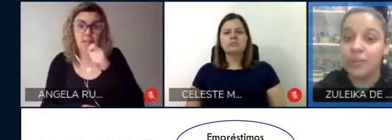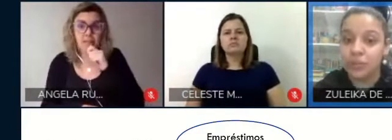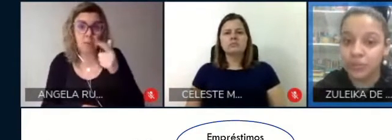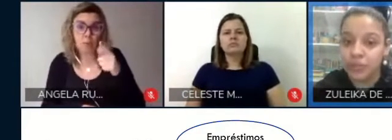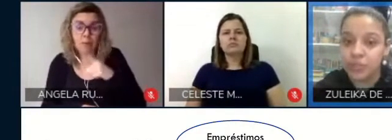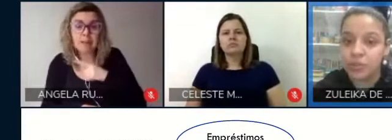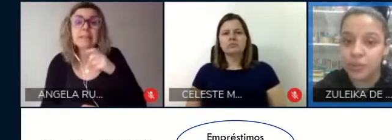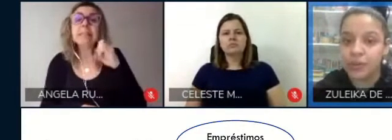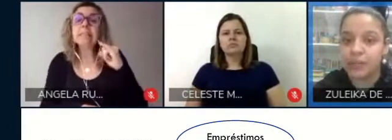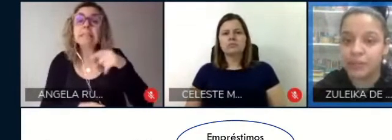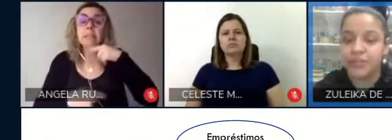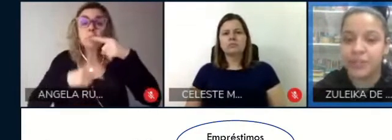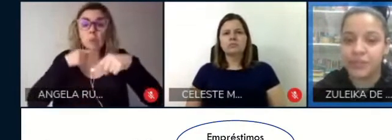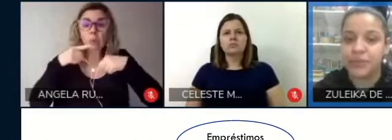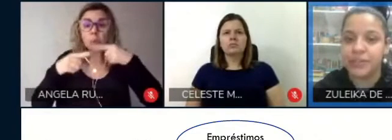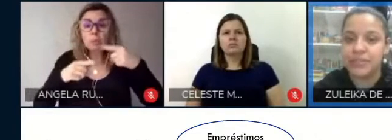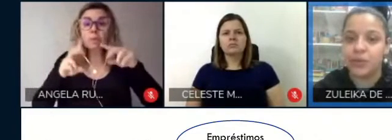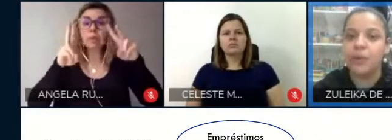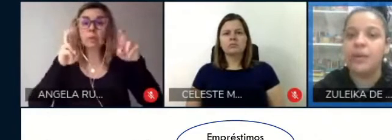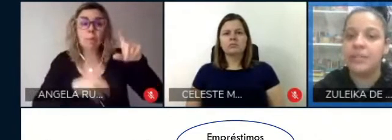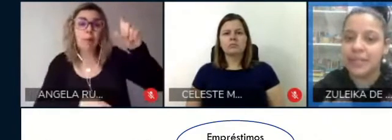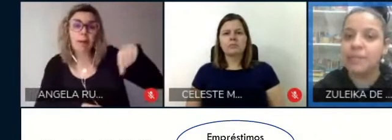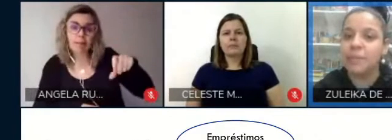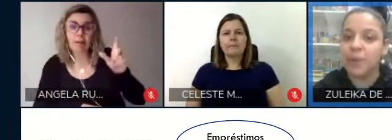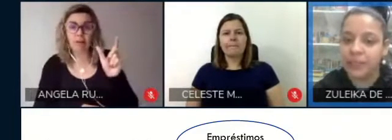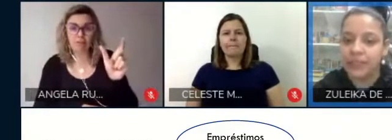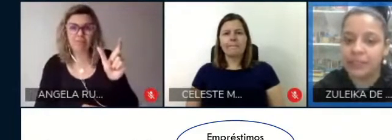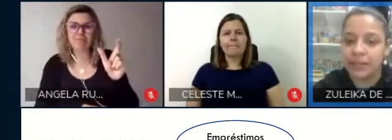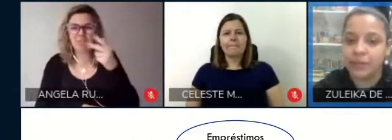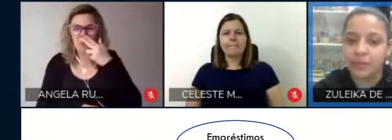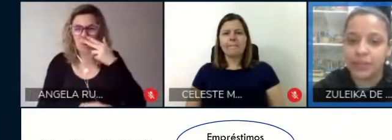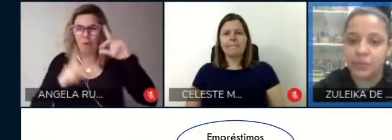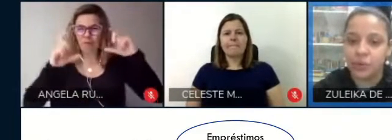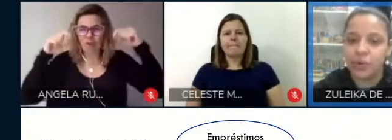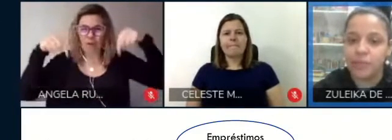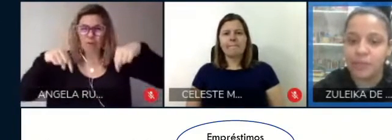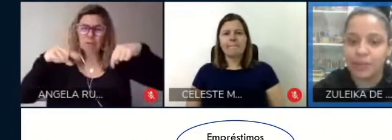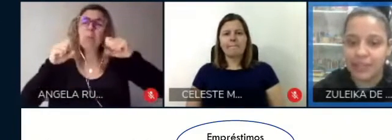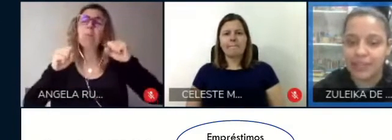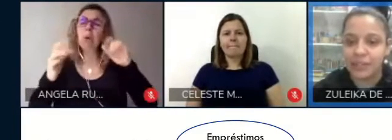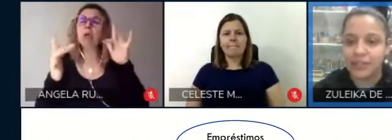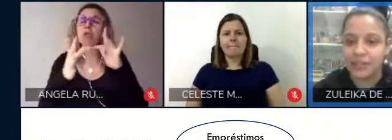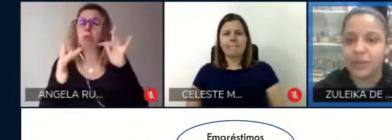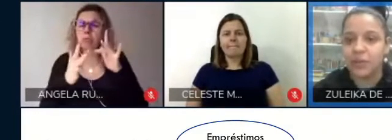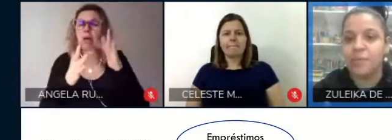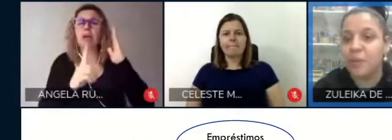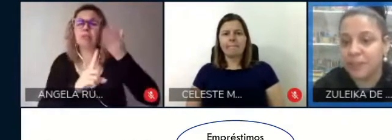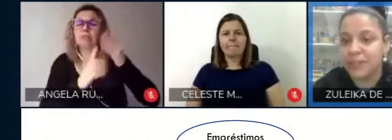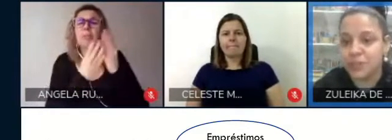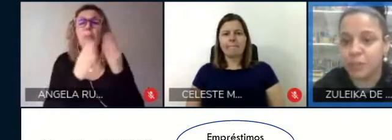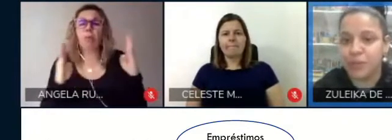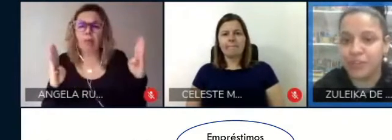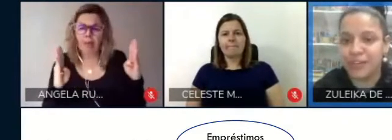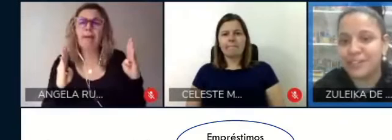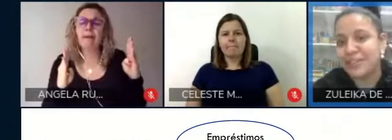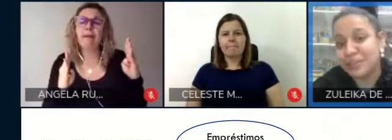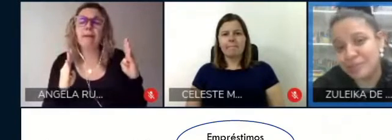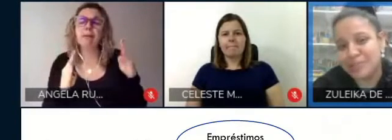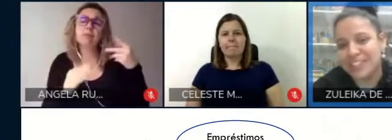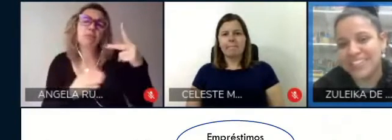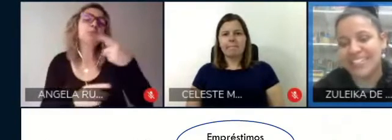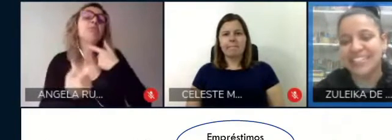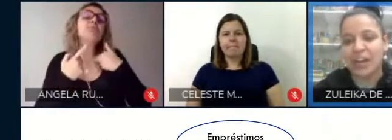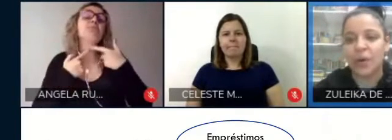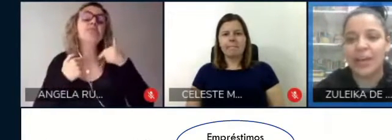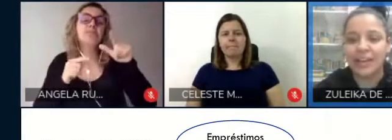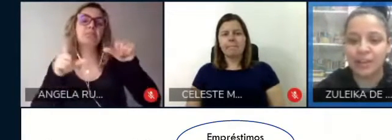Se tiverem alguma dúvida sobre o cartão de identificação, sempre podem entrar em contato com a biblioteca, né, com a biblioteca de sua